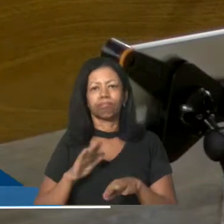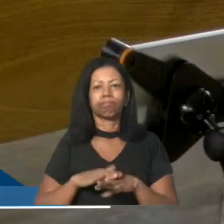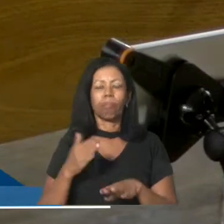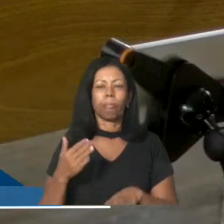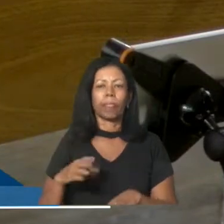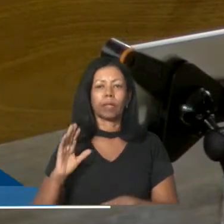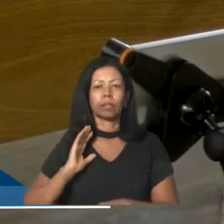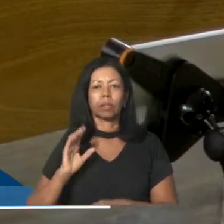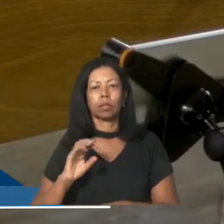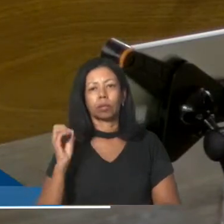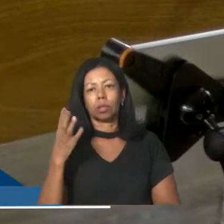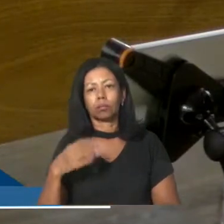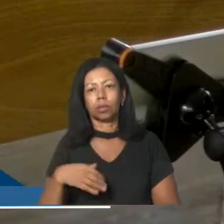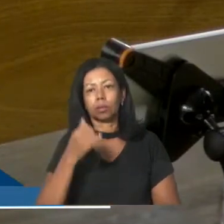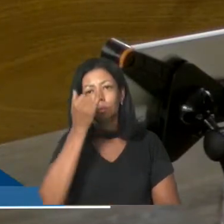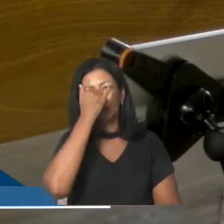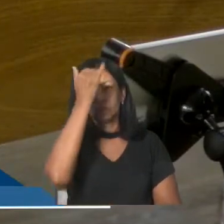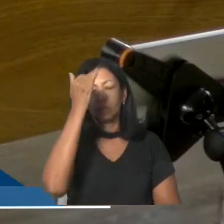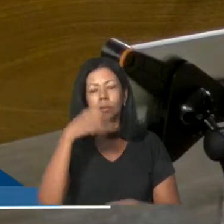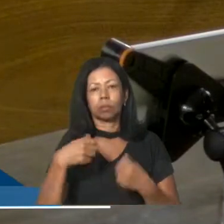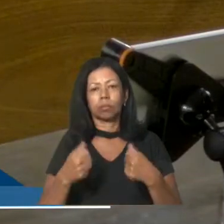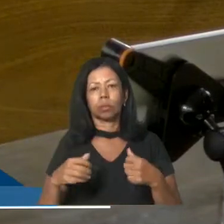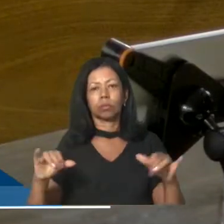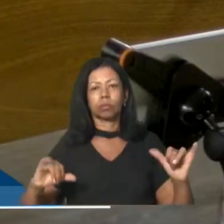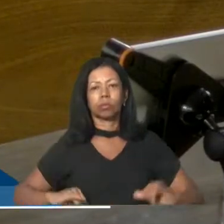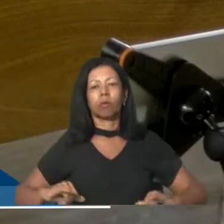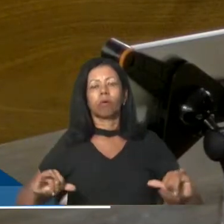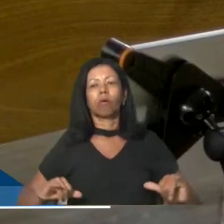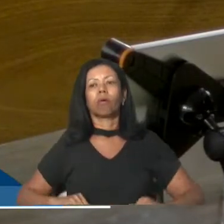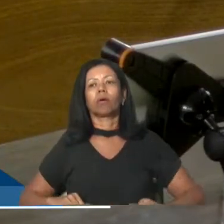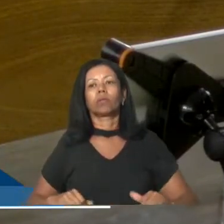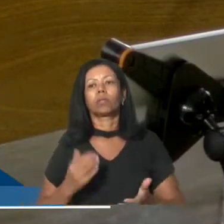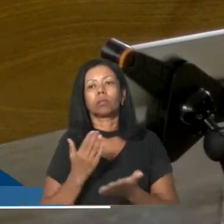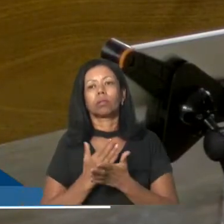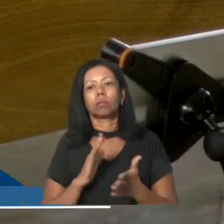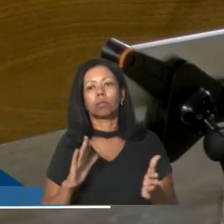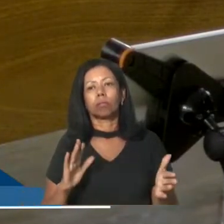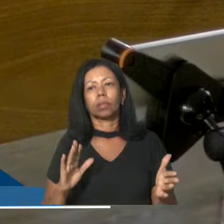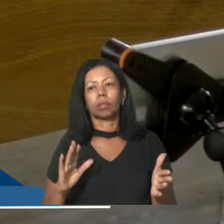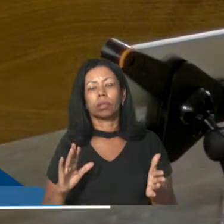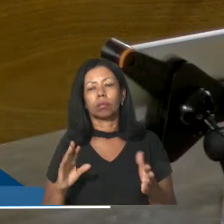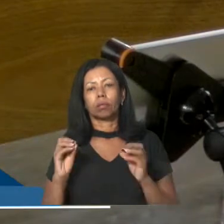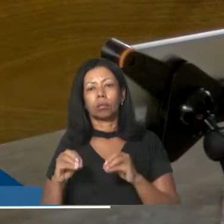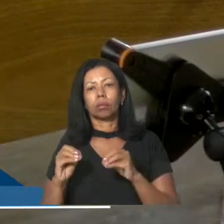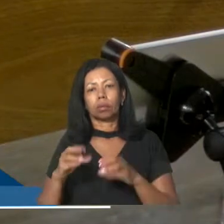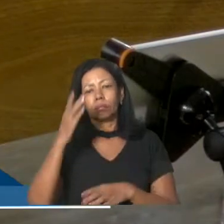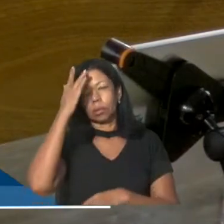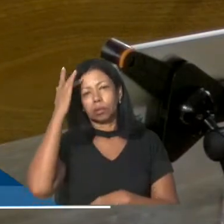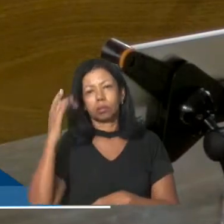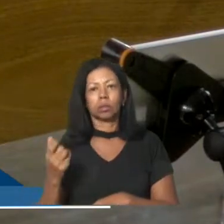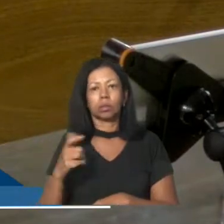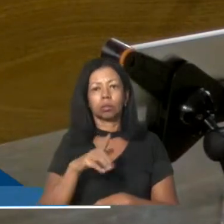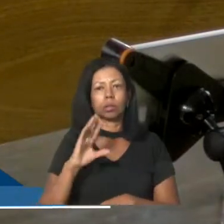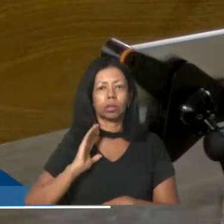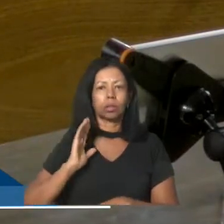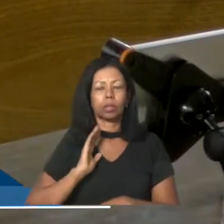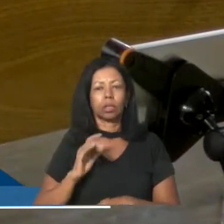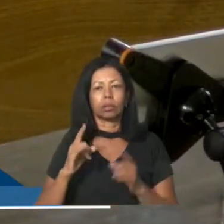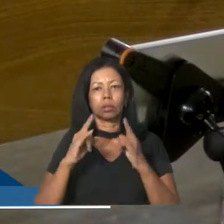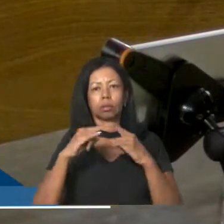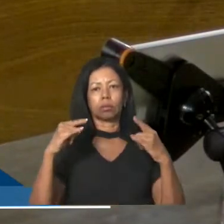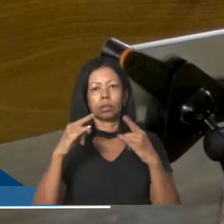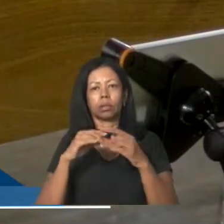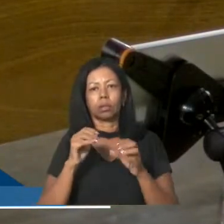acontece muitos acidentes e tudo mais, então a gente sofre muito em acabar comportando pessoas de fora da cidade, São Vicente, Santos, que